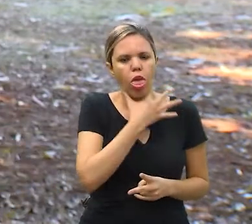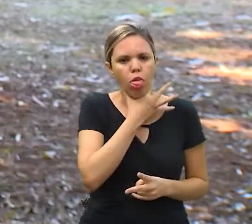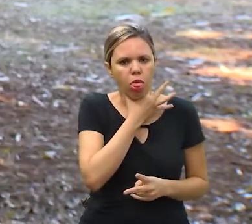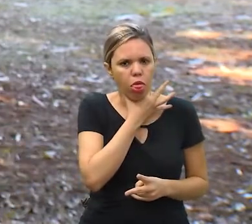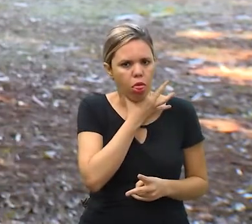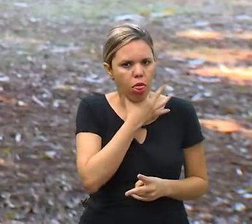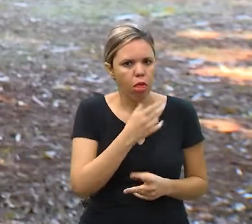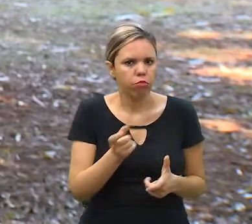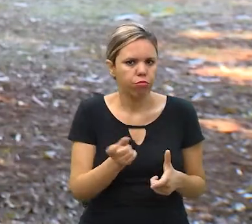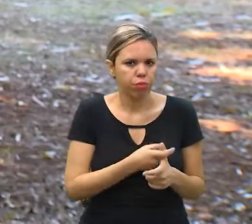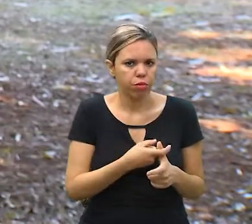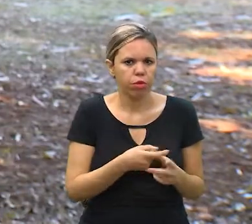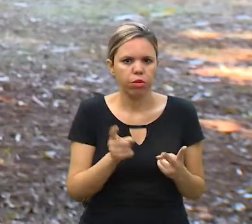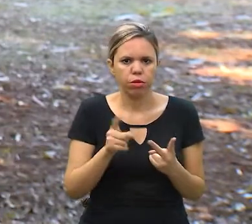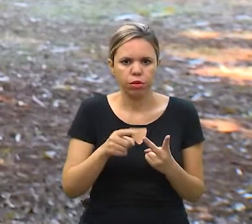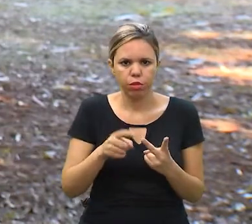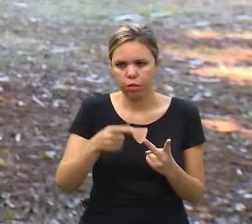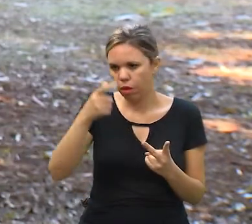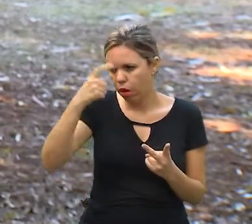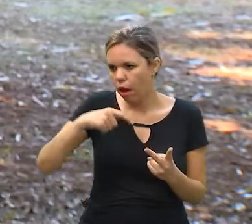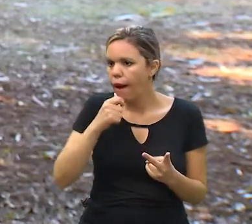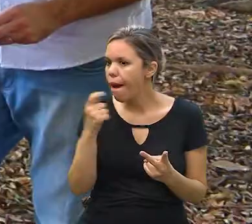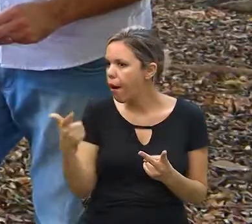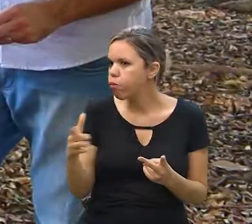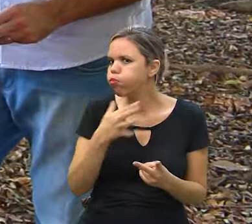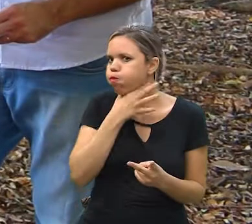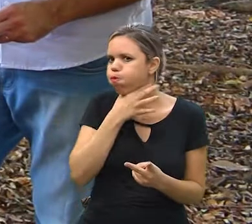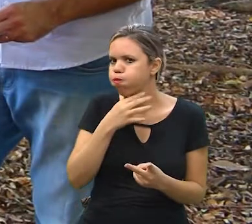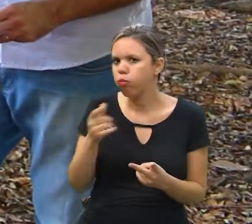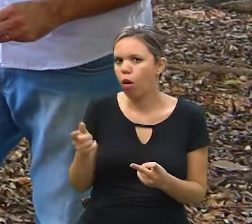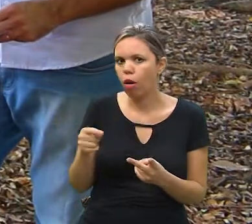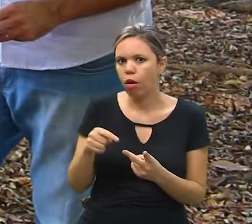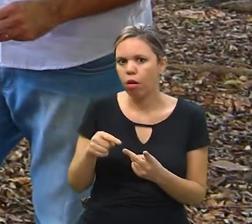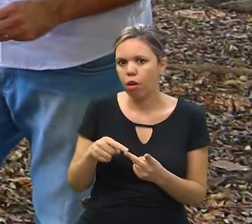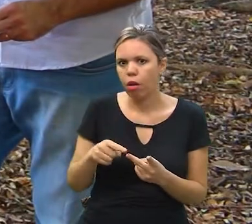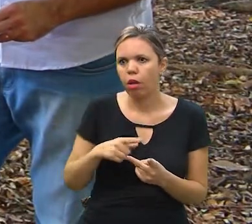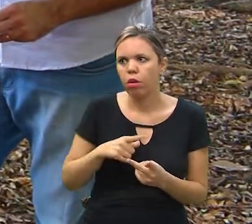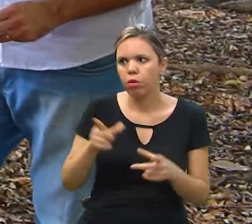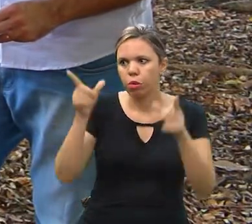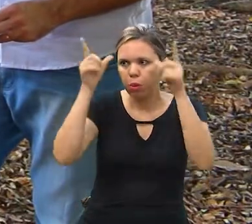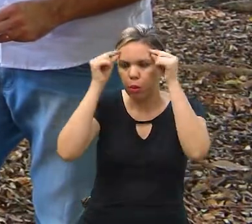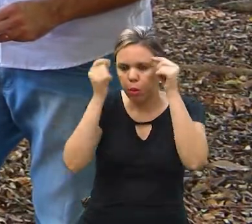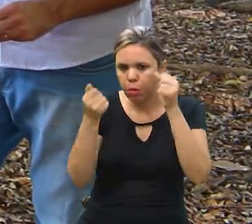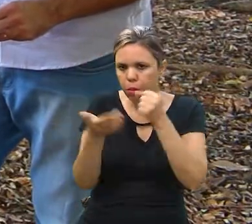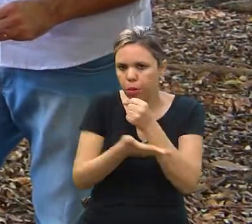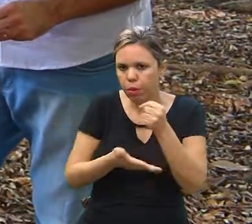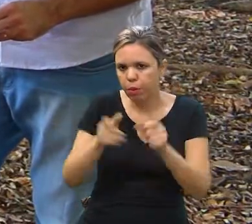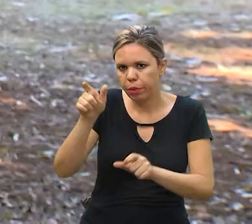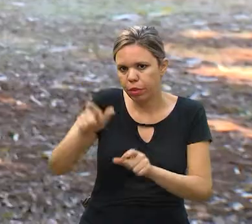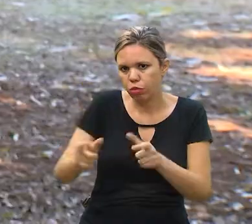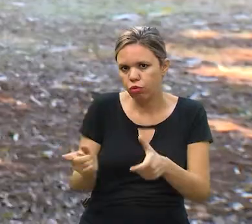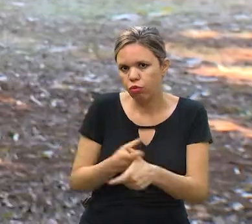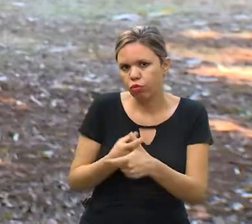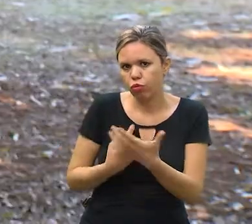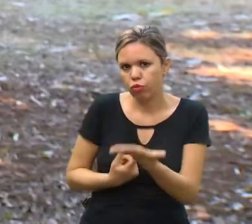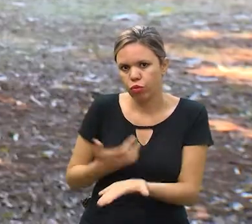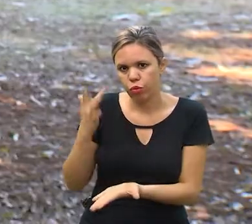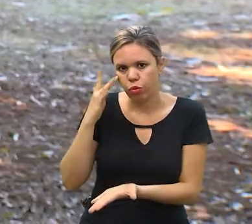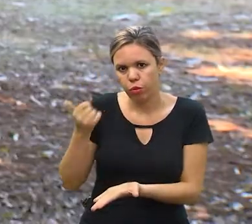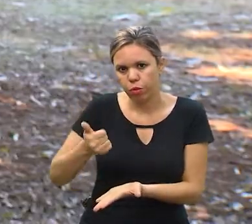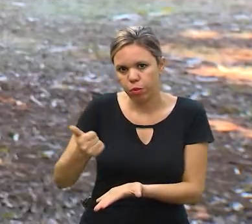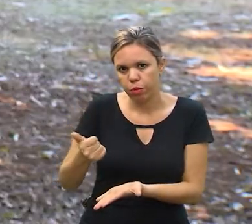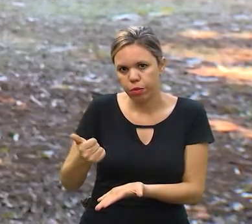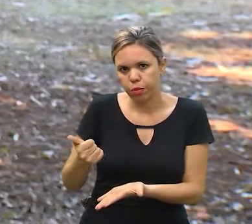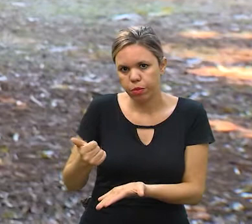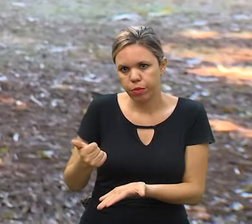endividada e a gente tem aquele cenário da pessoa que ainda não está endividada, né? Que ainda tem um respiro ali. Da pessoa que está endividada, acho que o primeiro